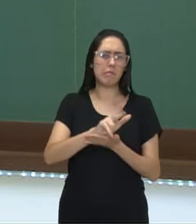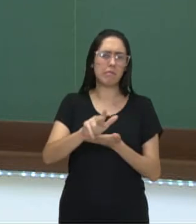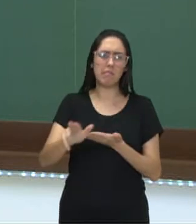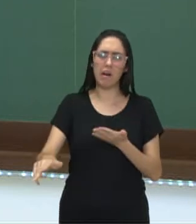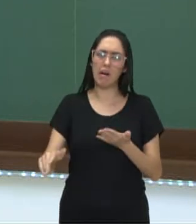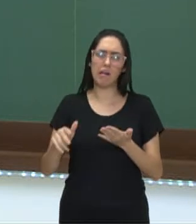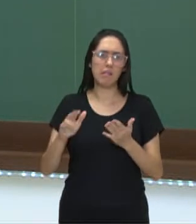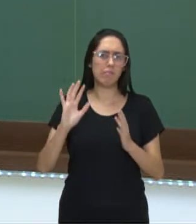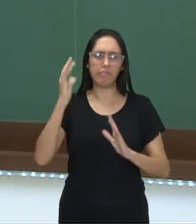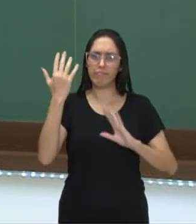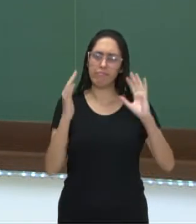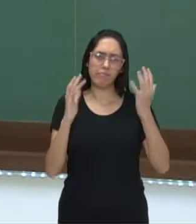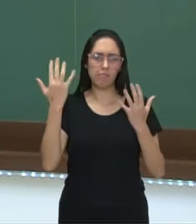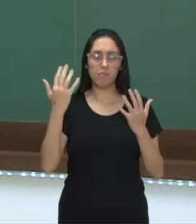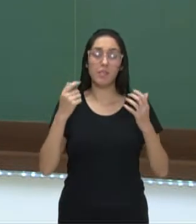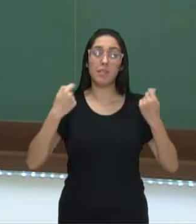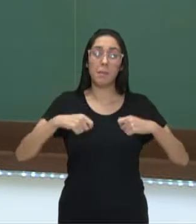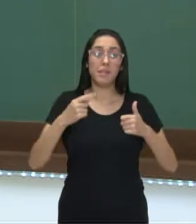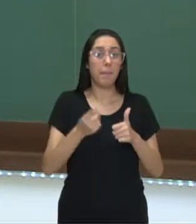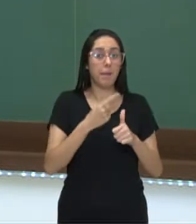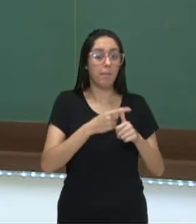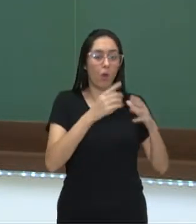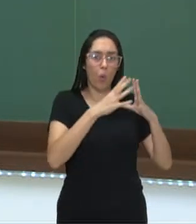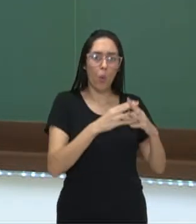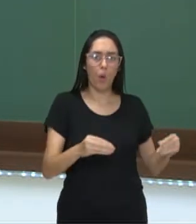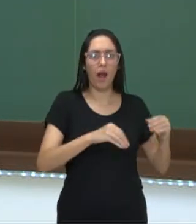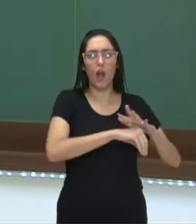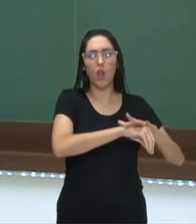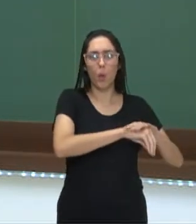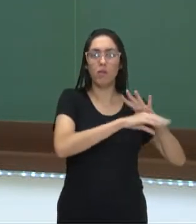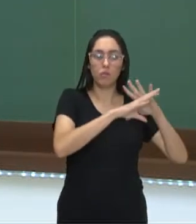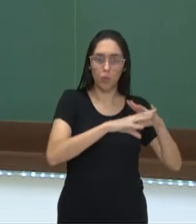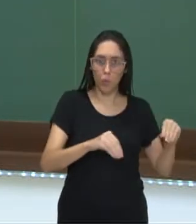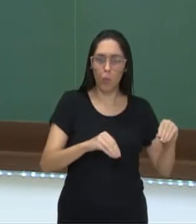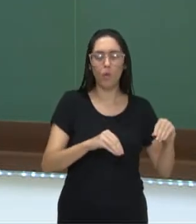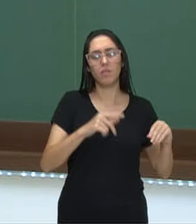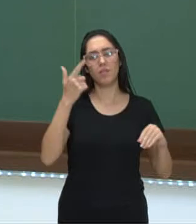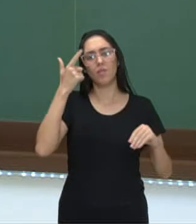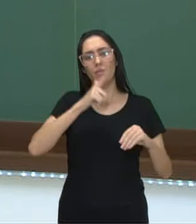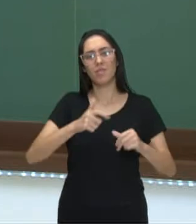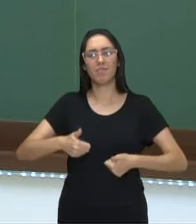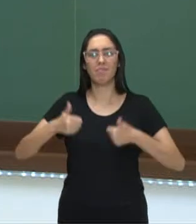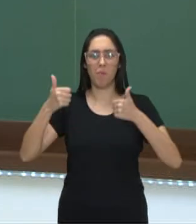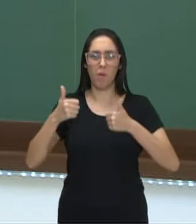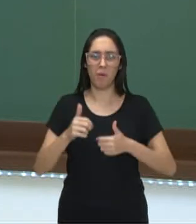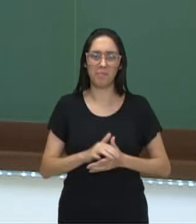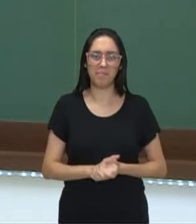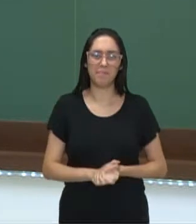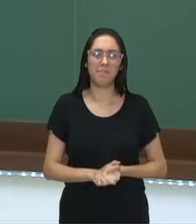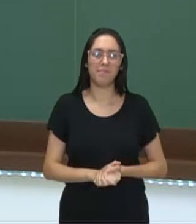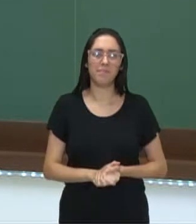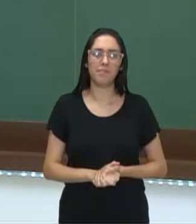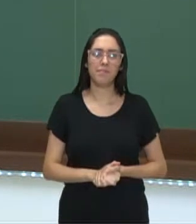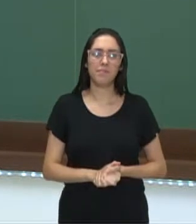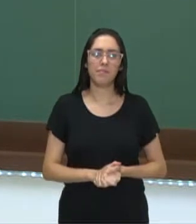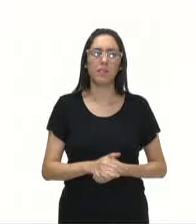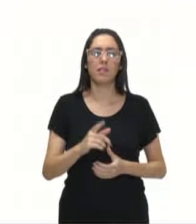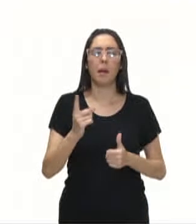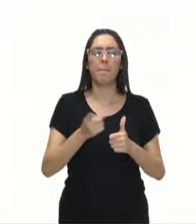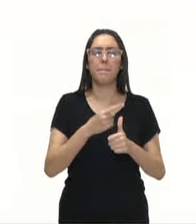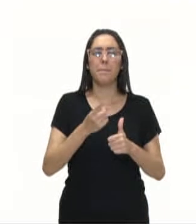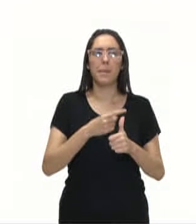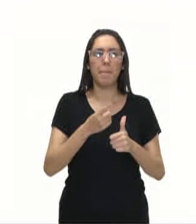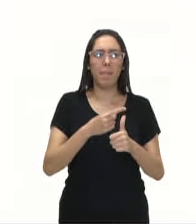situações ali. Curando a doença, acaba curando essa intolerância, ok? E essa primária do tipo adulto